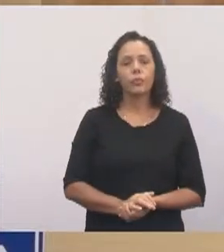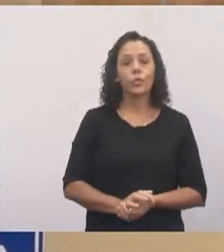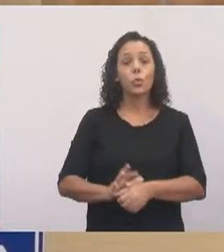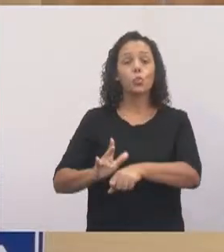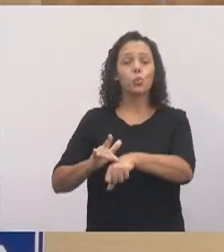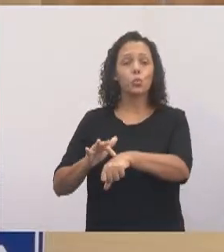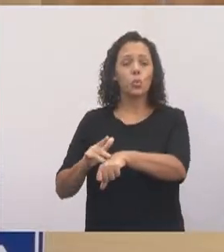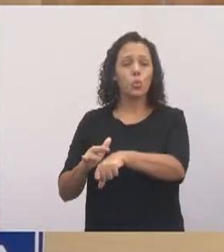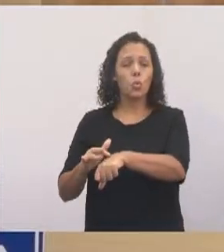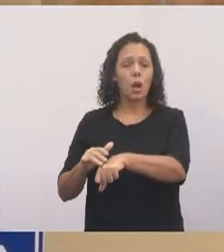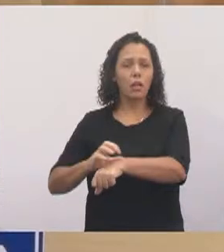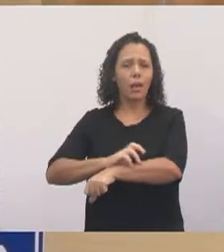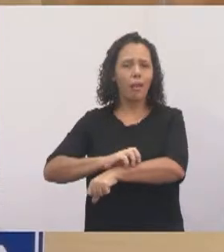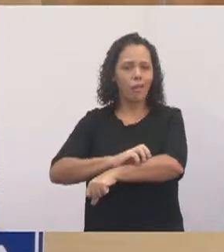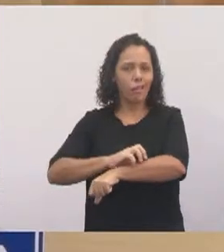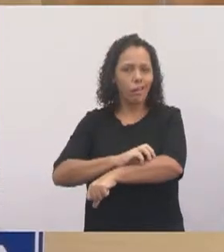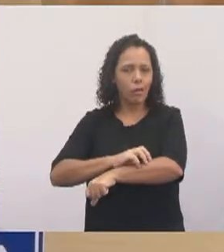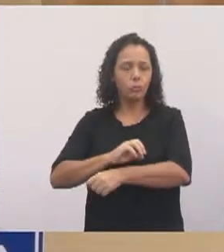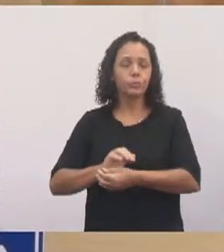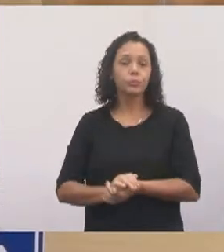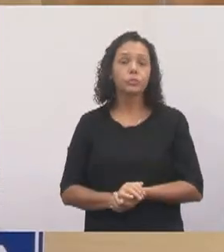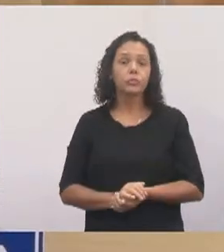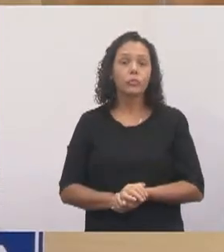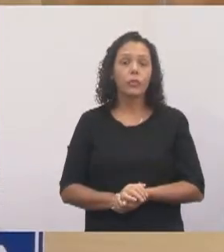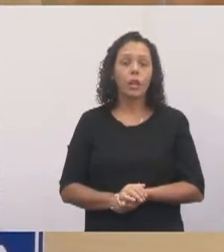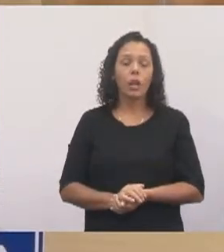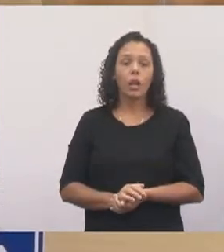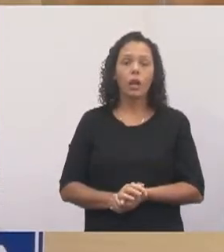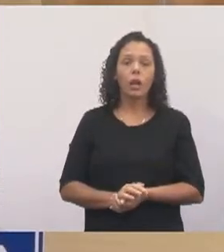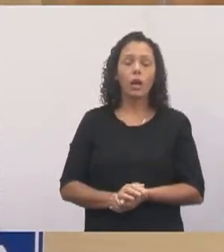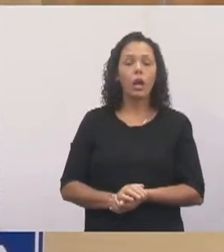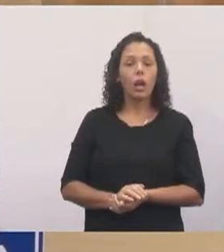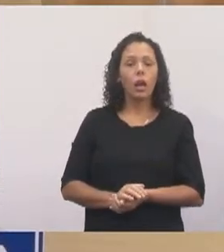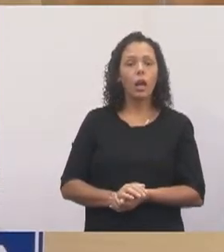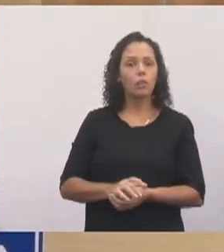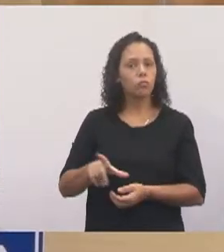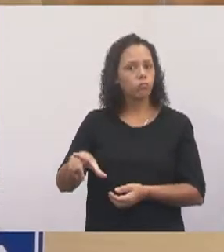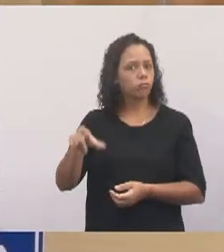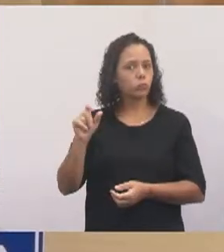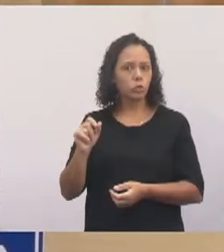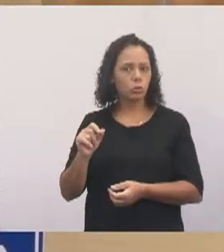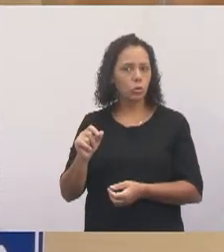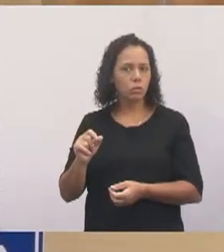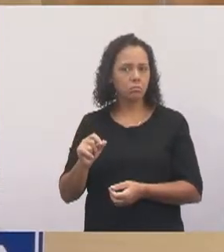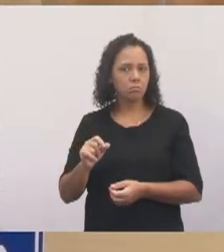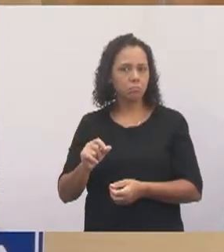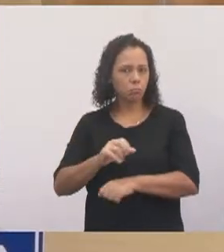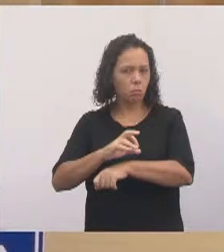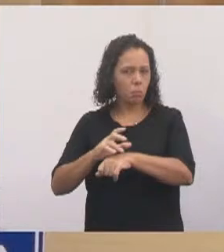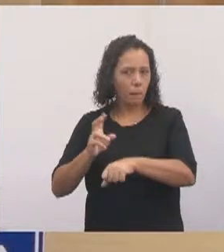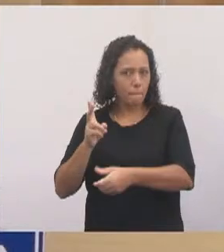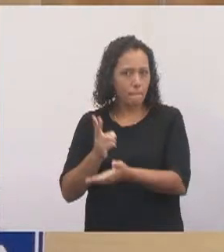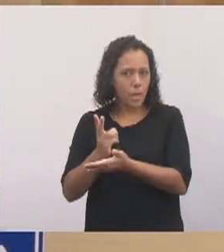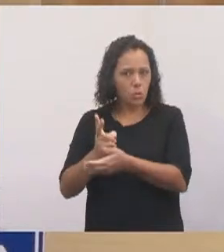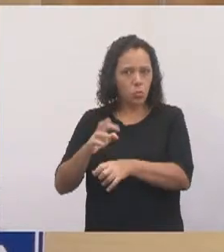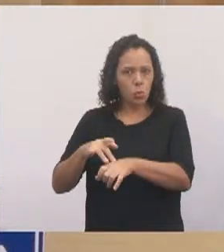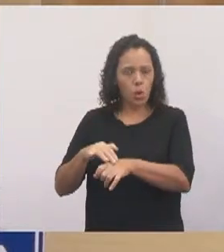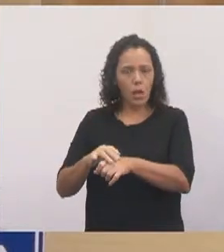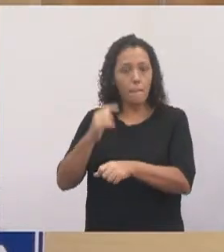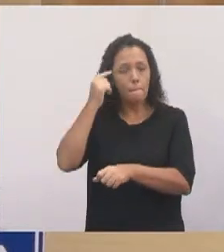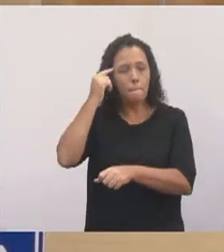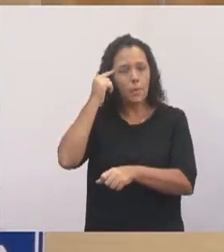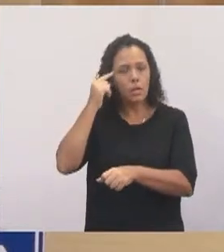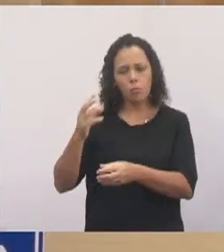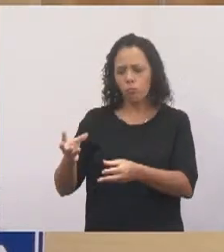sarna. Aí você coloca o gato com sarna e o cachorro com sarna e fala assim: eu vou doar esse cachorro